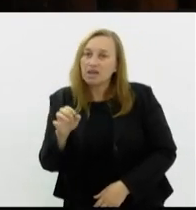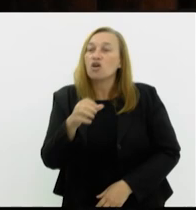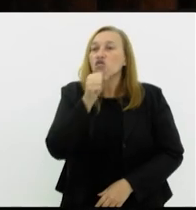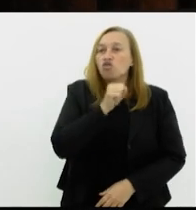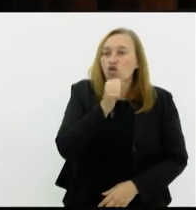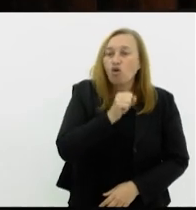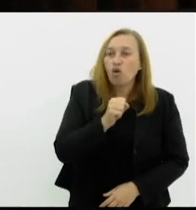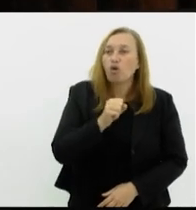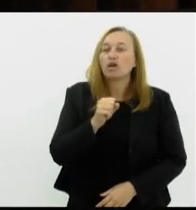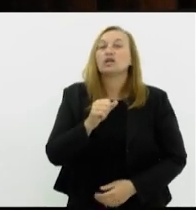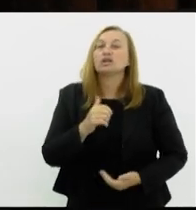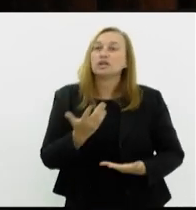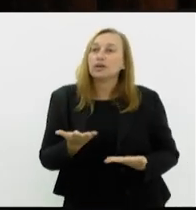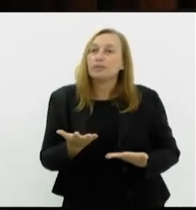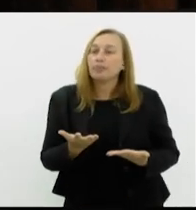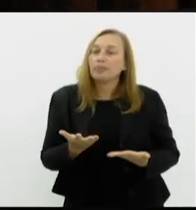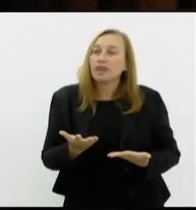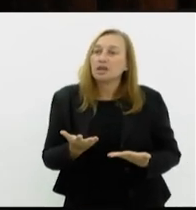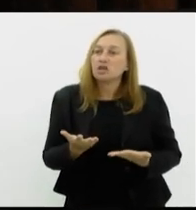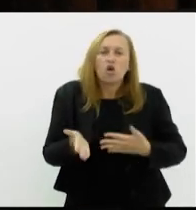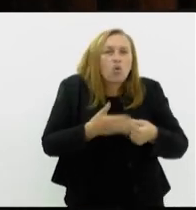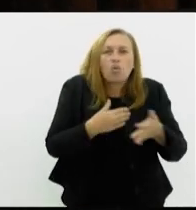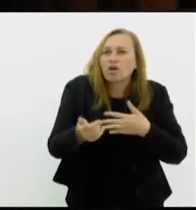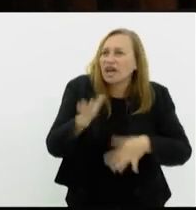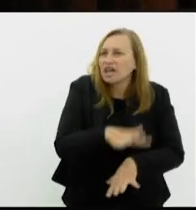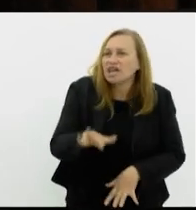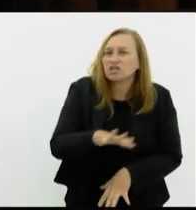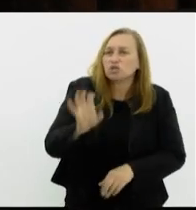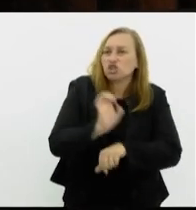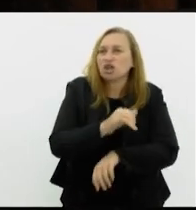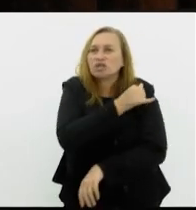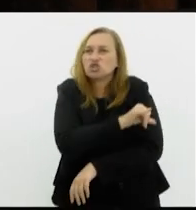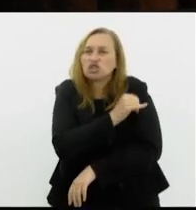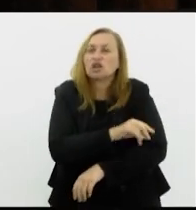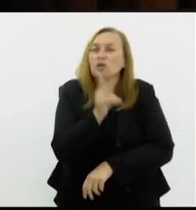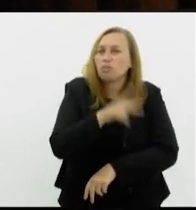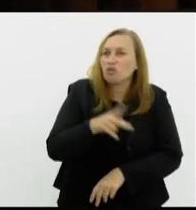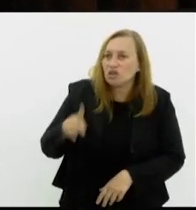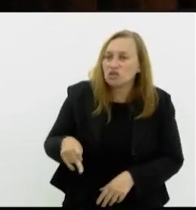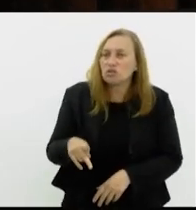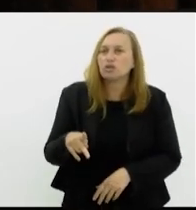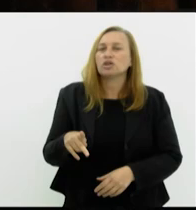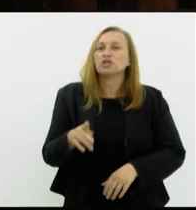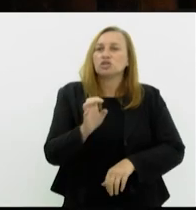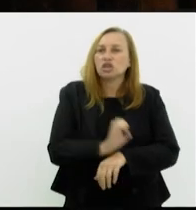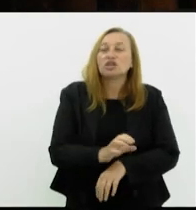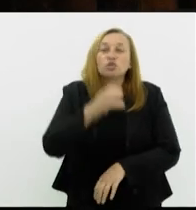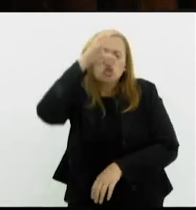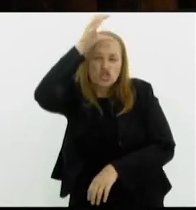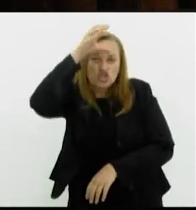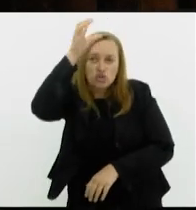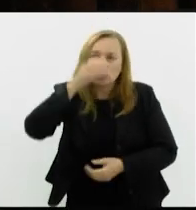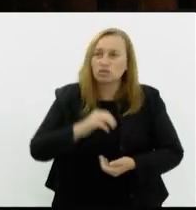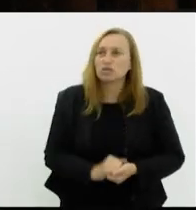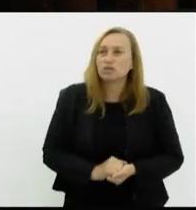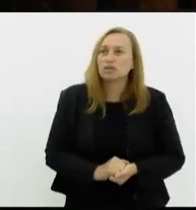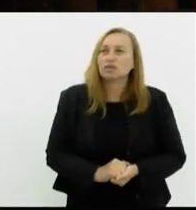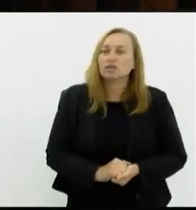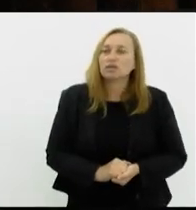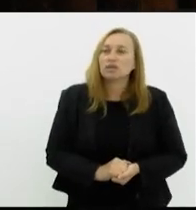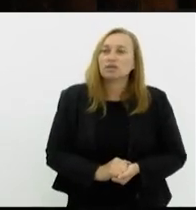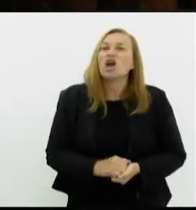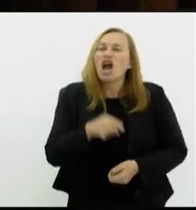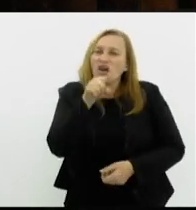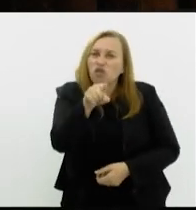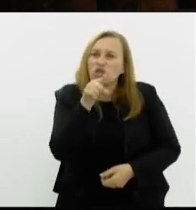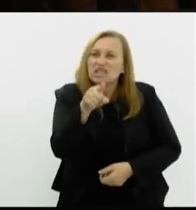avós, avós, de todas as crianças desse Estado, professor das crianças desse Estado, tios. A